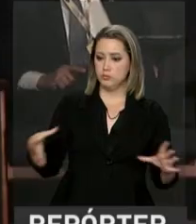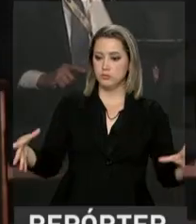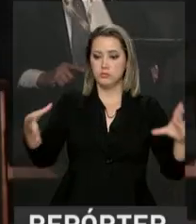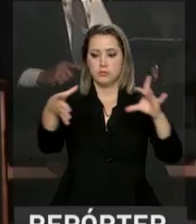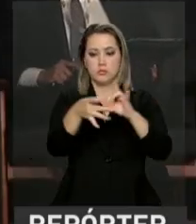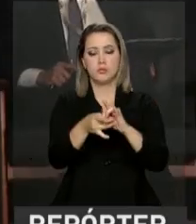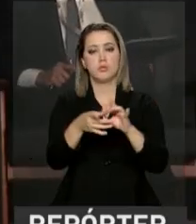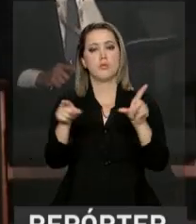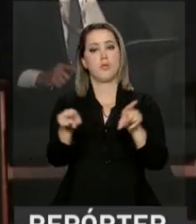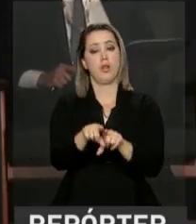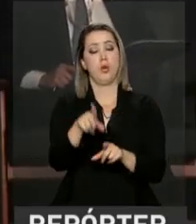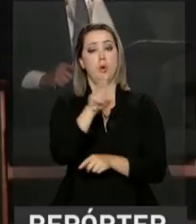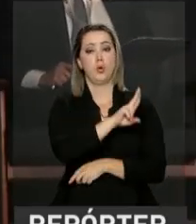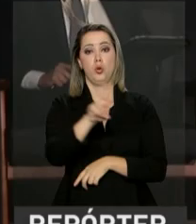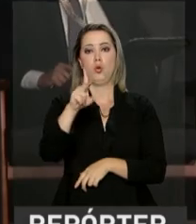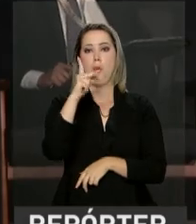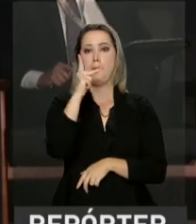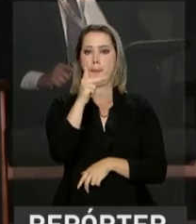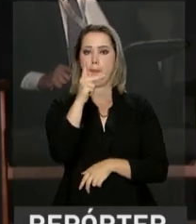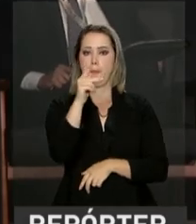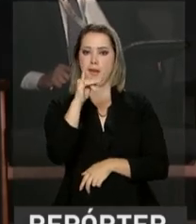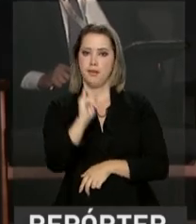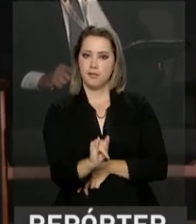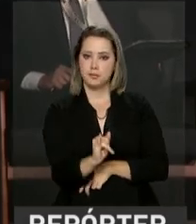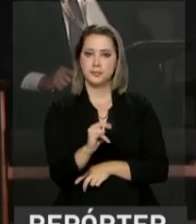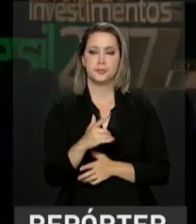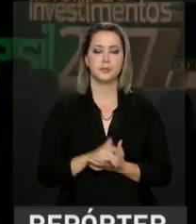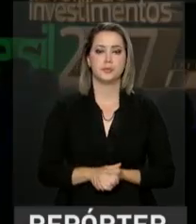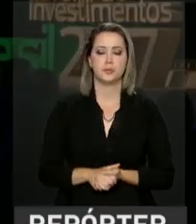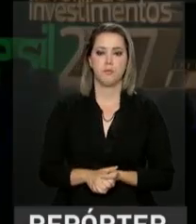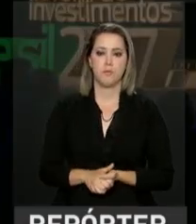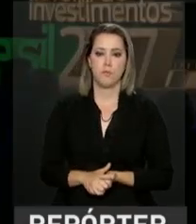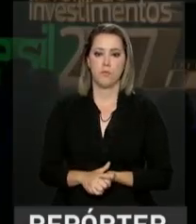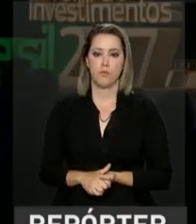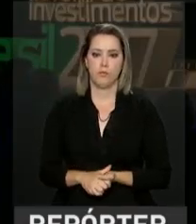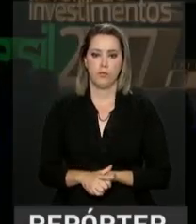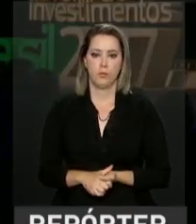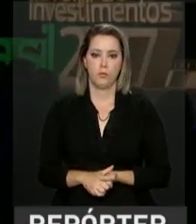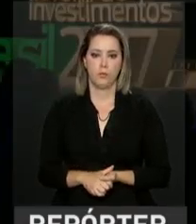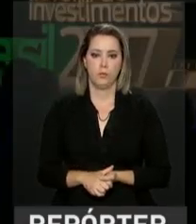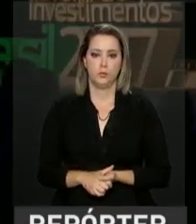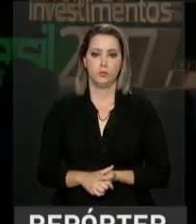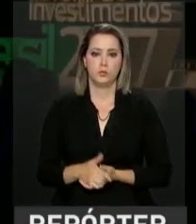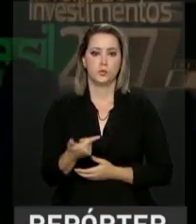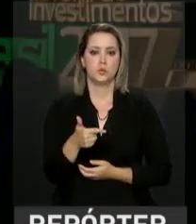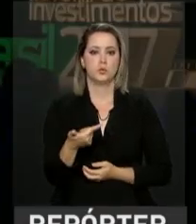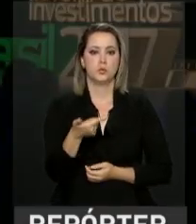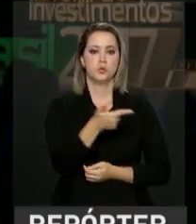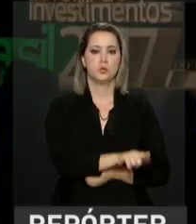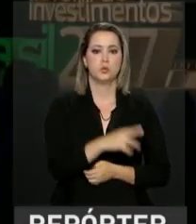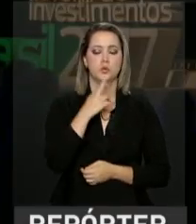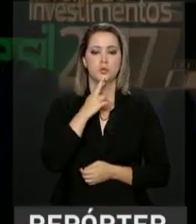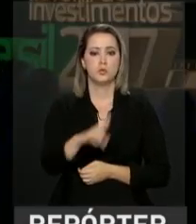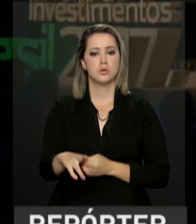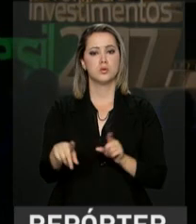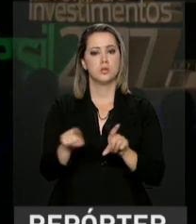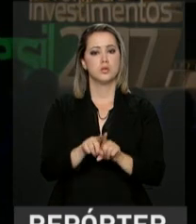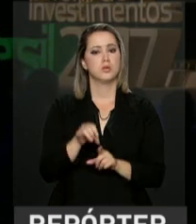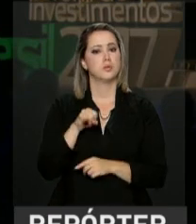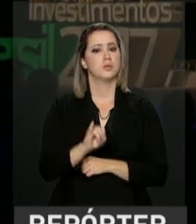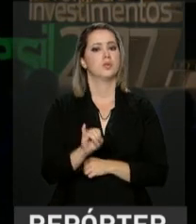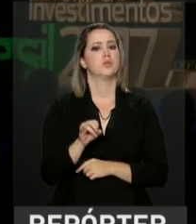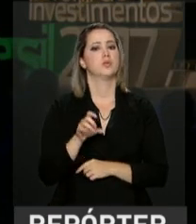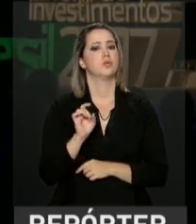do Programa de Parcerias de Investimentos, o PPI. Não havia outra alternativa senão criar